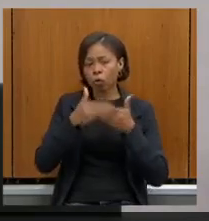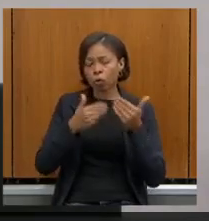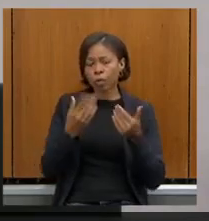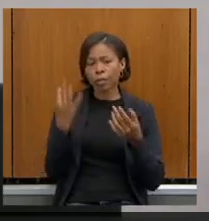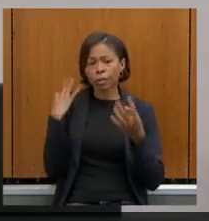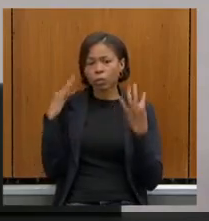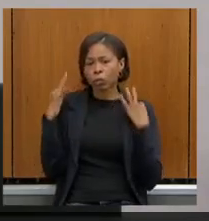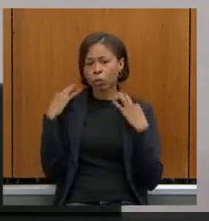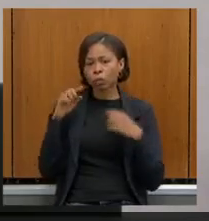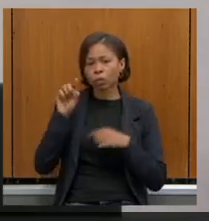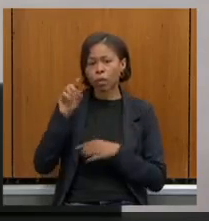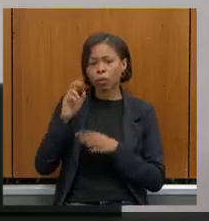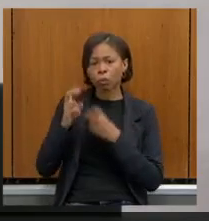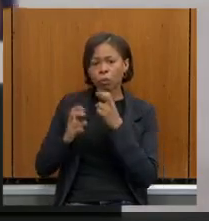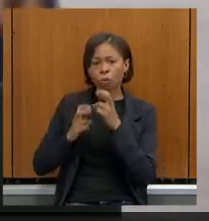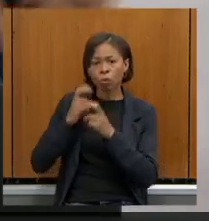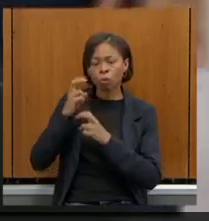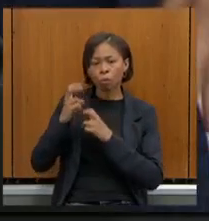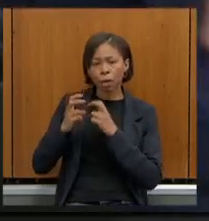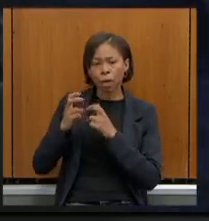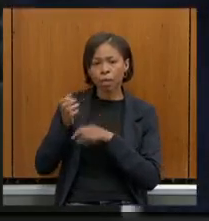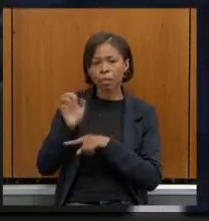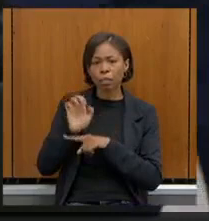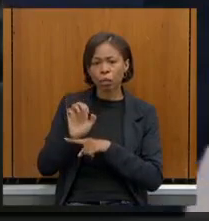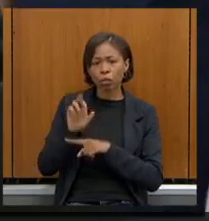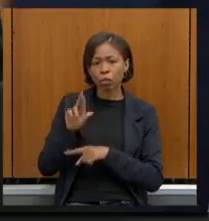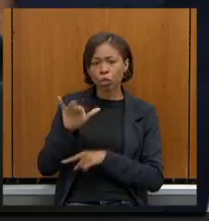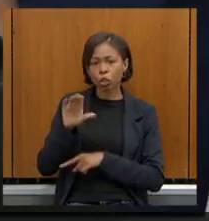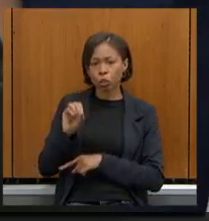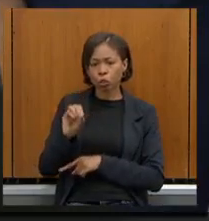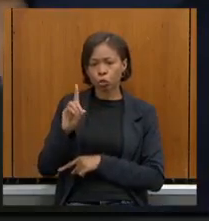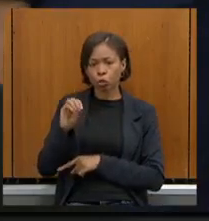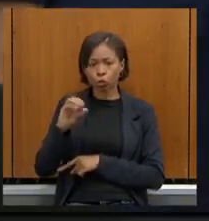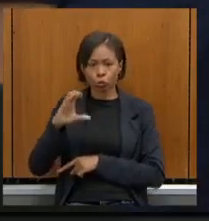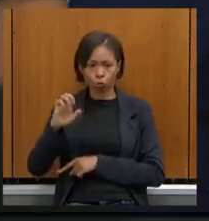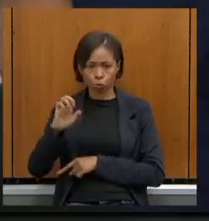no Parque Estadual do Rio Doce e do seu entorno